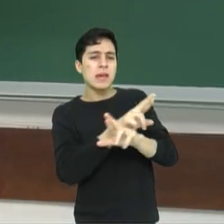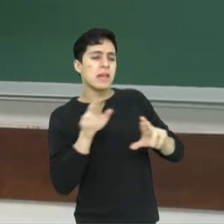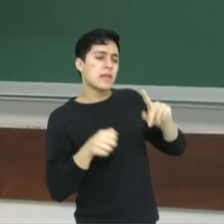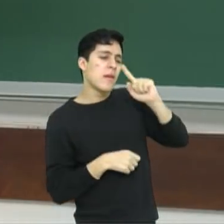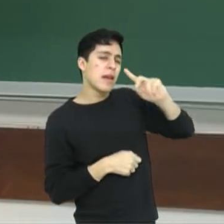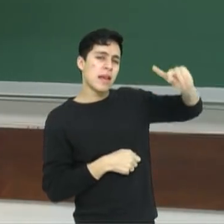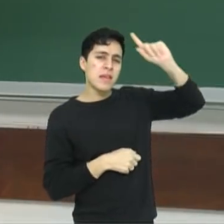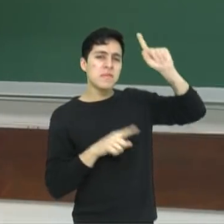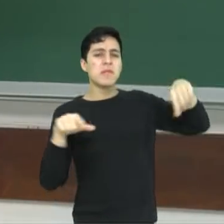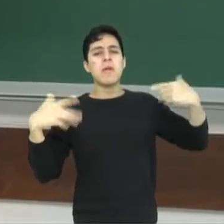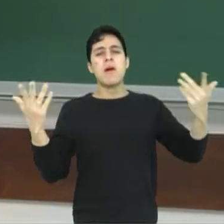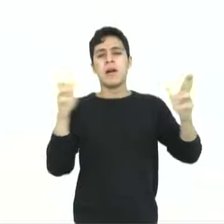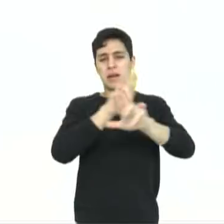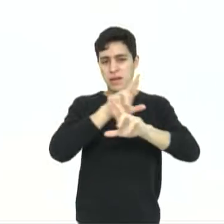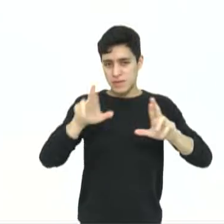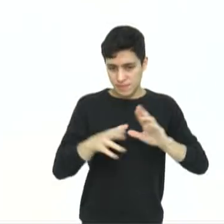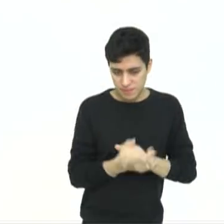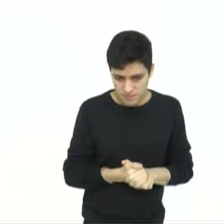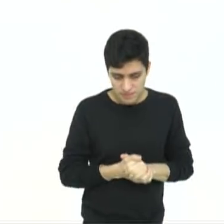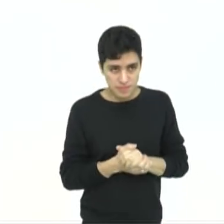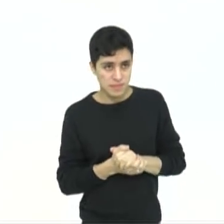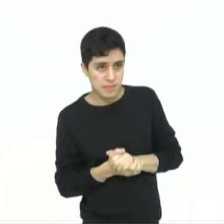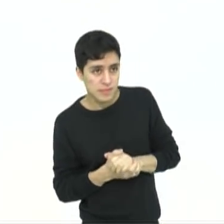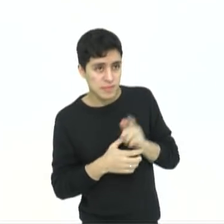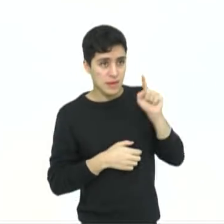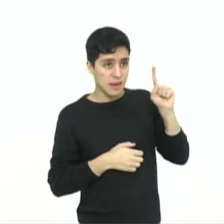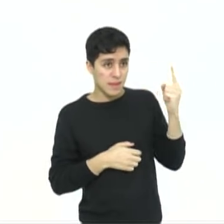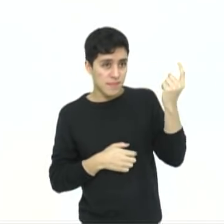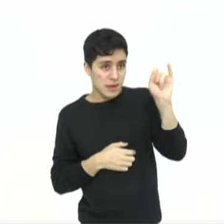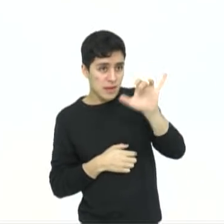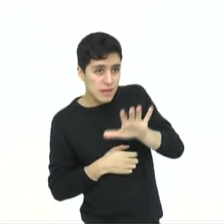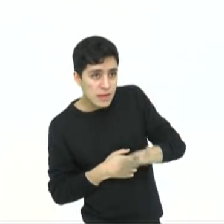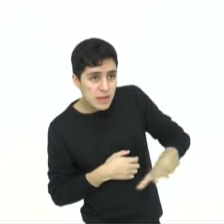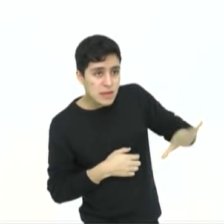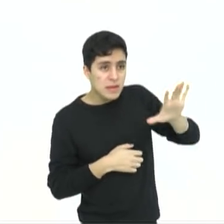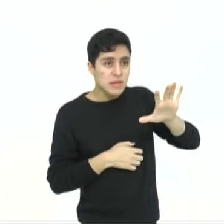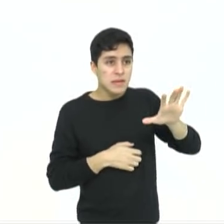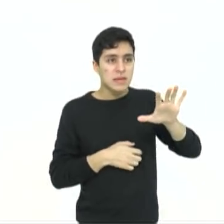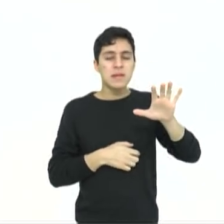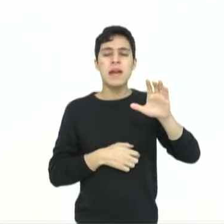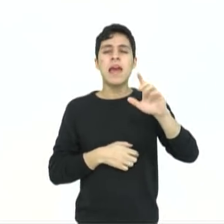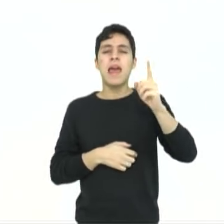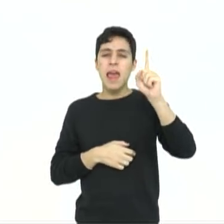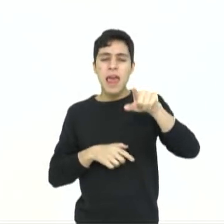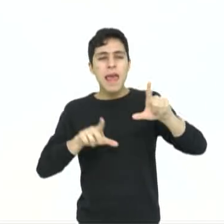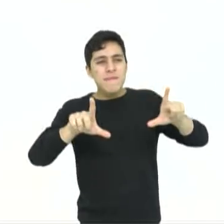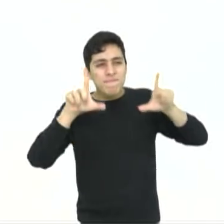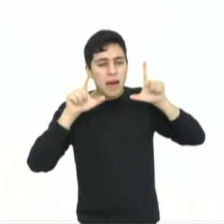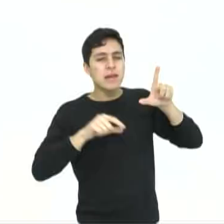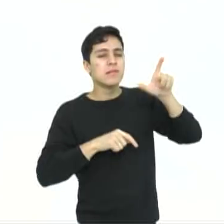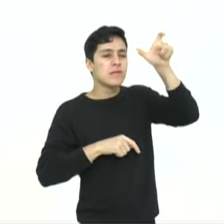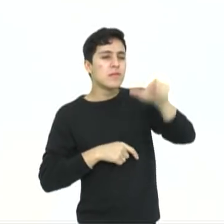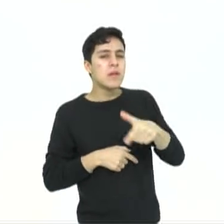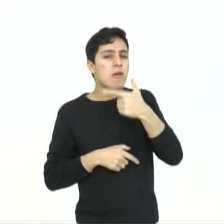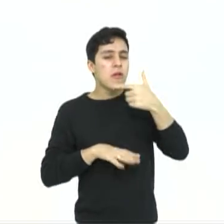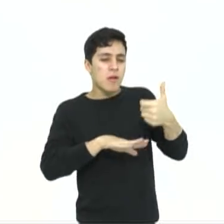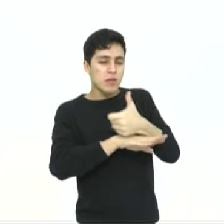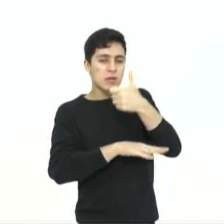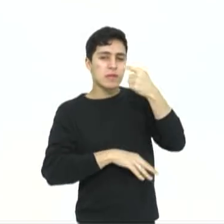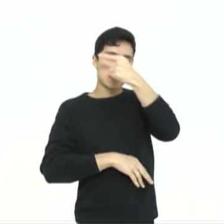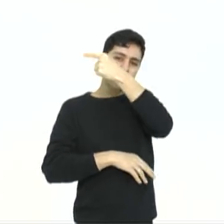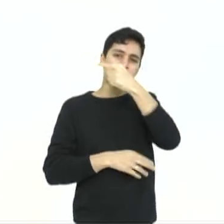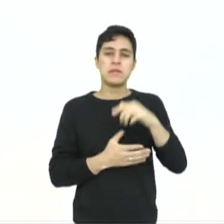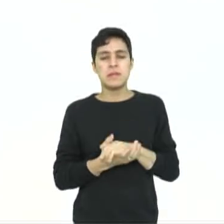que vem a brincadeira. Ele era Cecil Rhodes. A primeira imagem é uma representação do colonizador britânico, inglês, Cecil